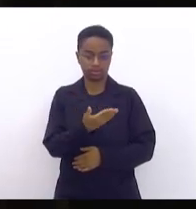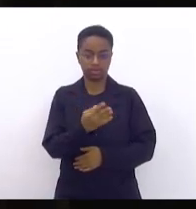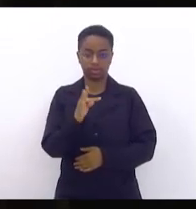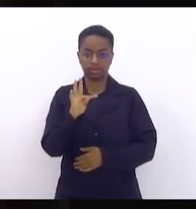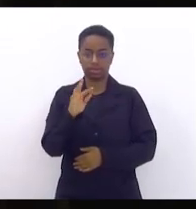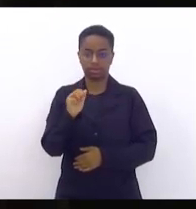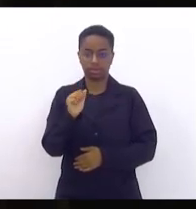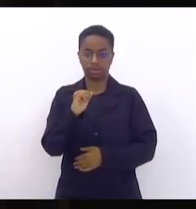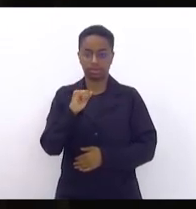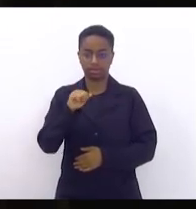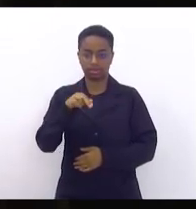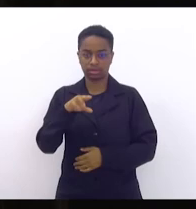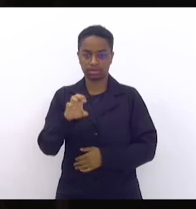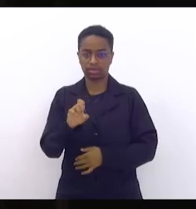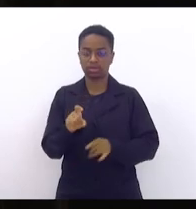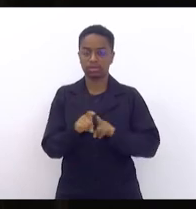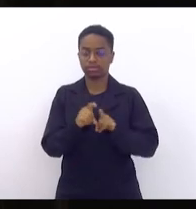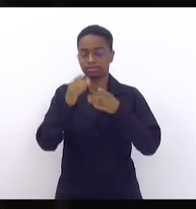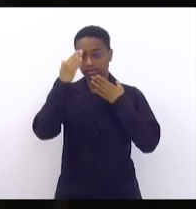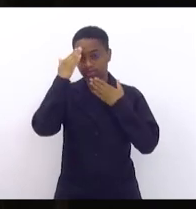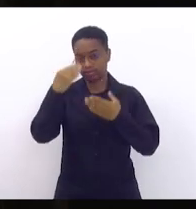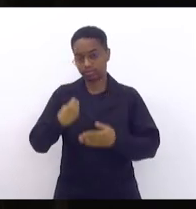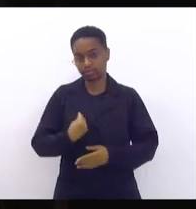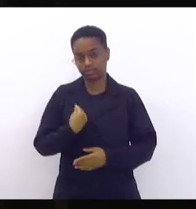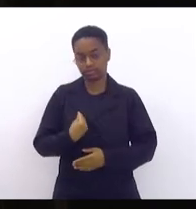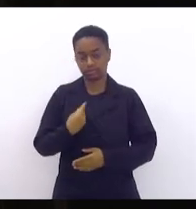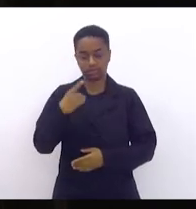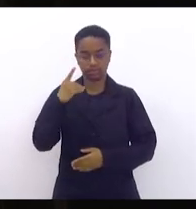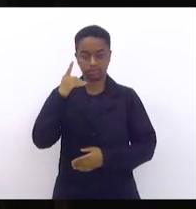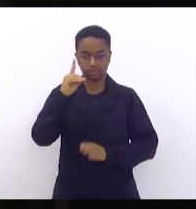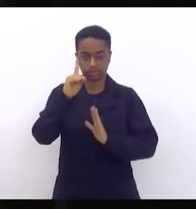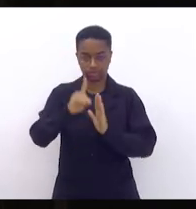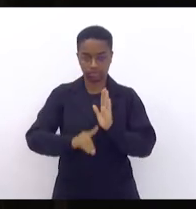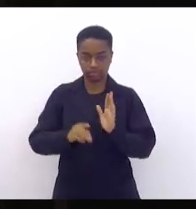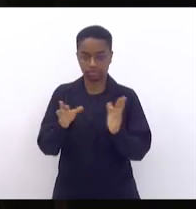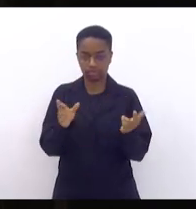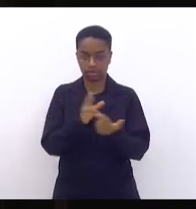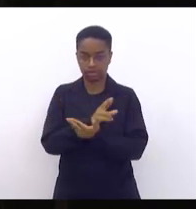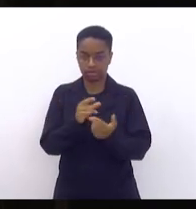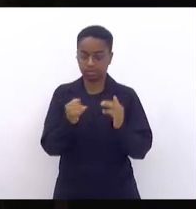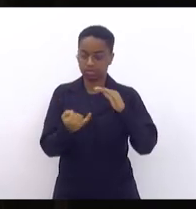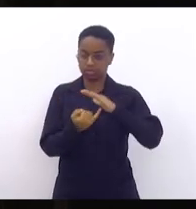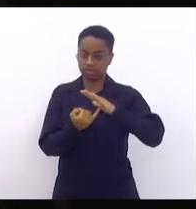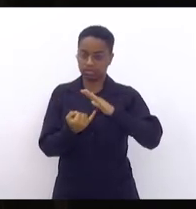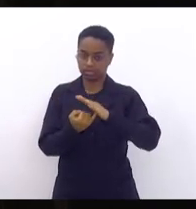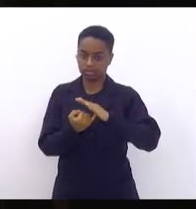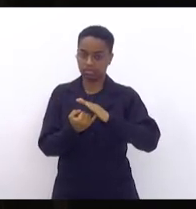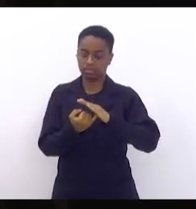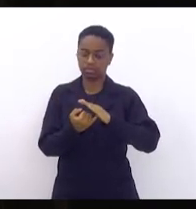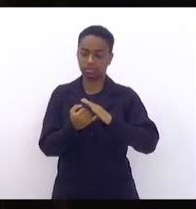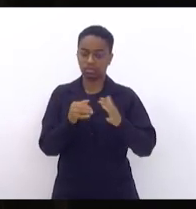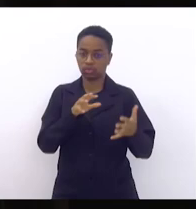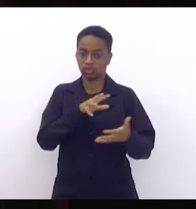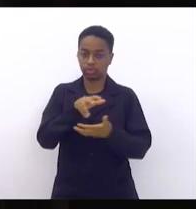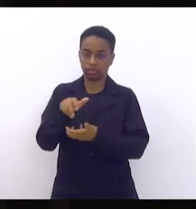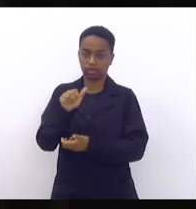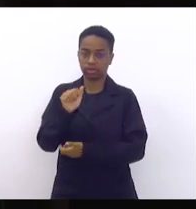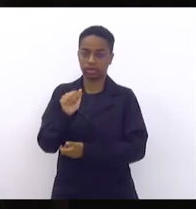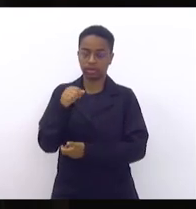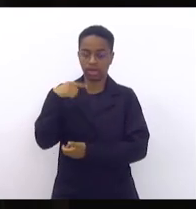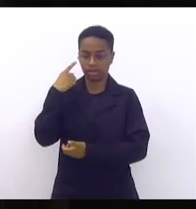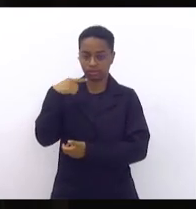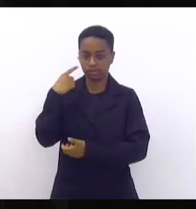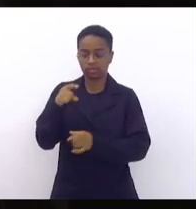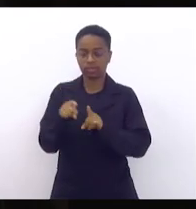agradecendo a presença também da diretora de relações institucionais global advoca-se e gestão de